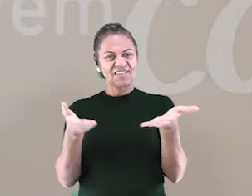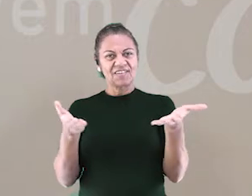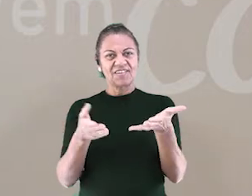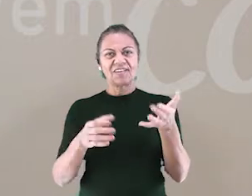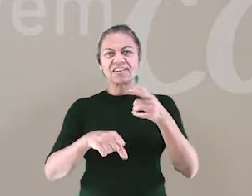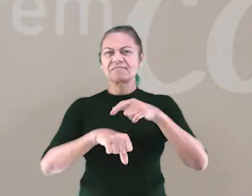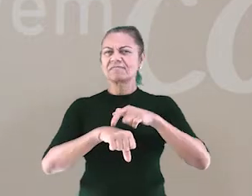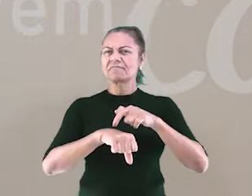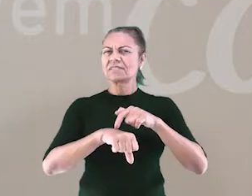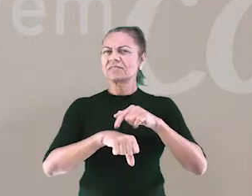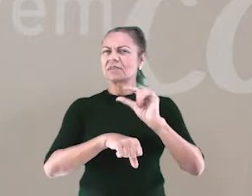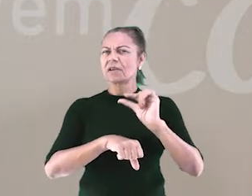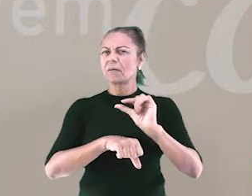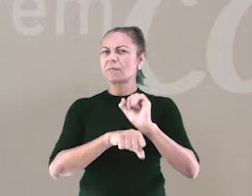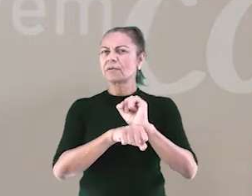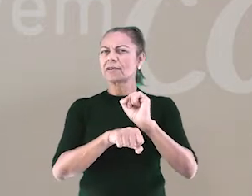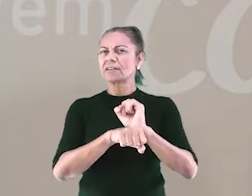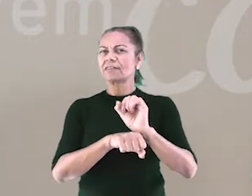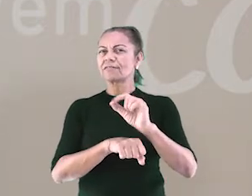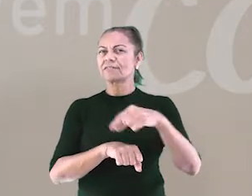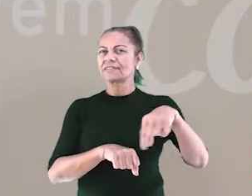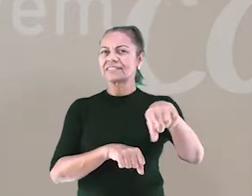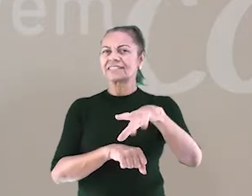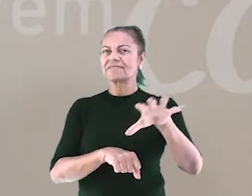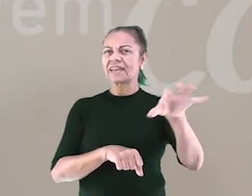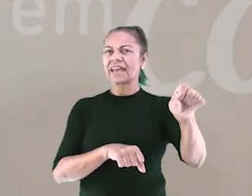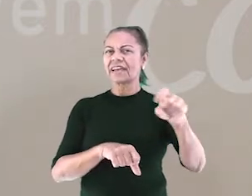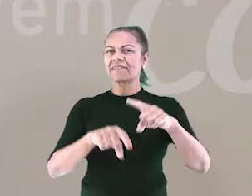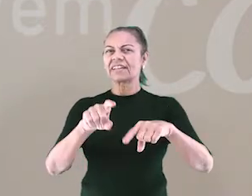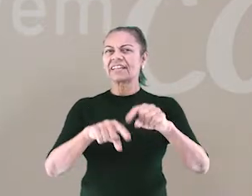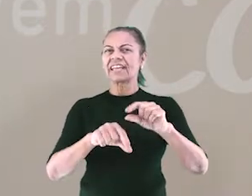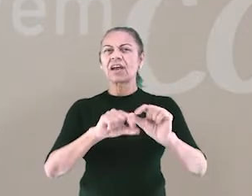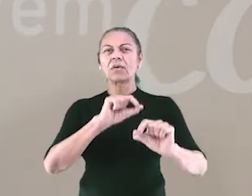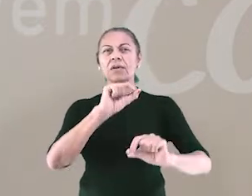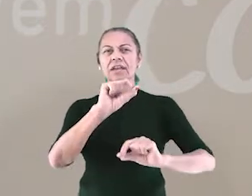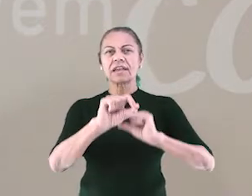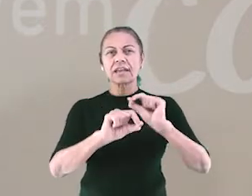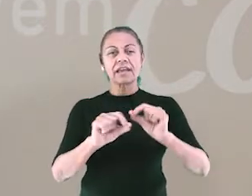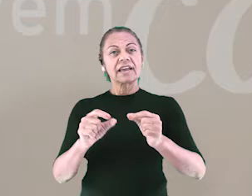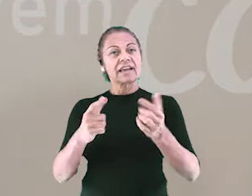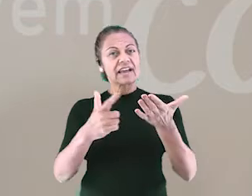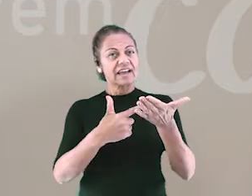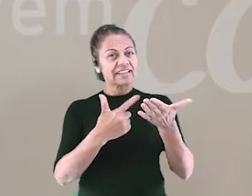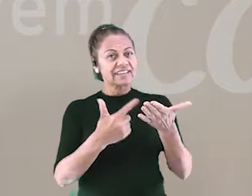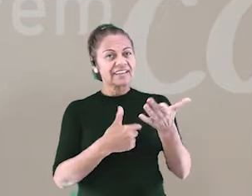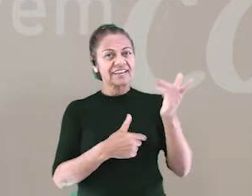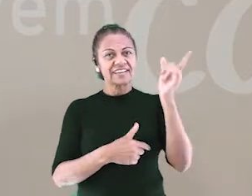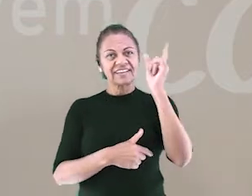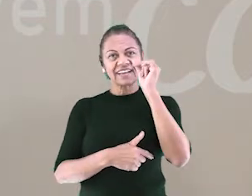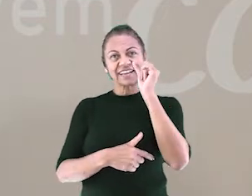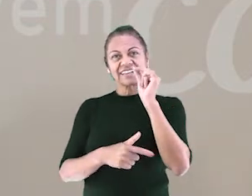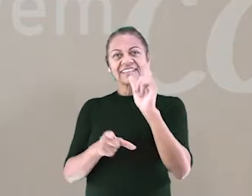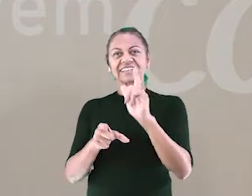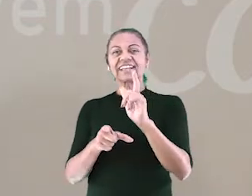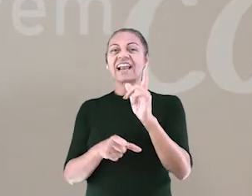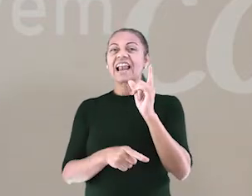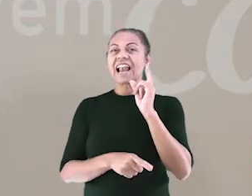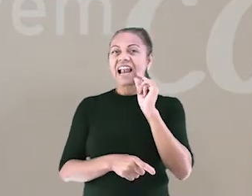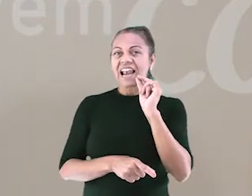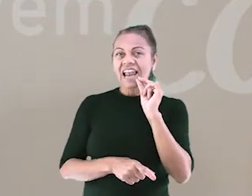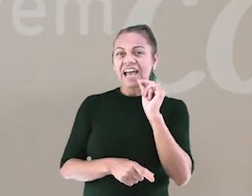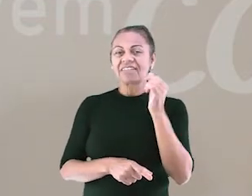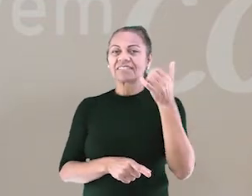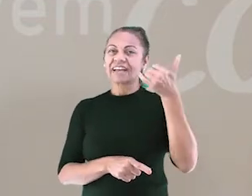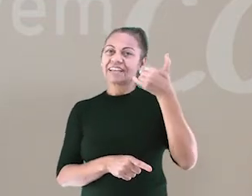te darei alguns segundos para que você vá buscar os seus materiais. Pegue o seu caderno, canetas, lápis